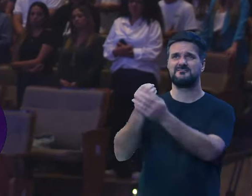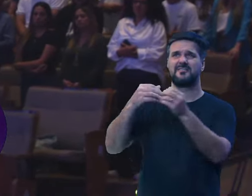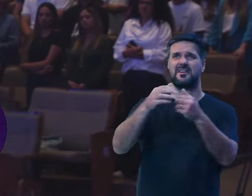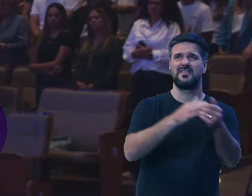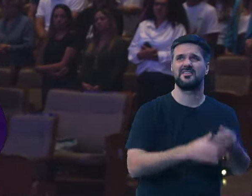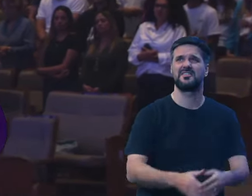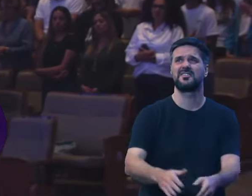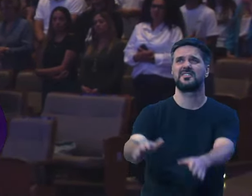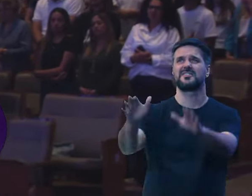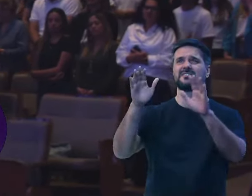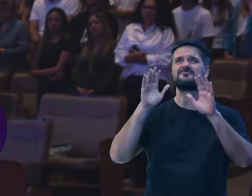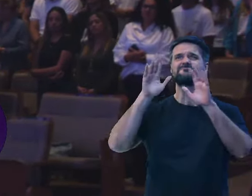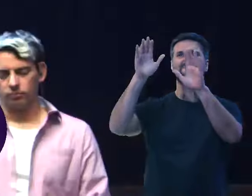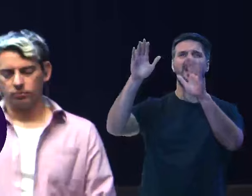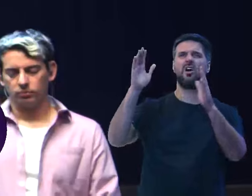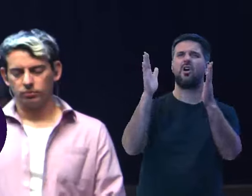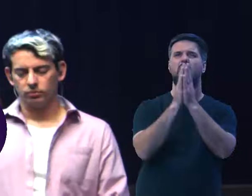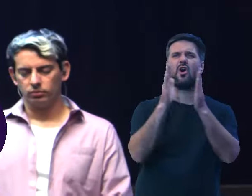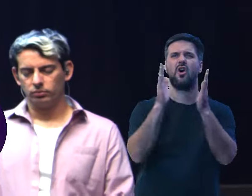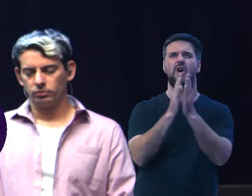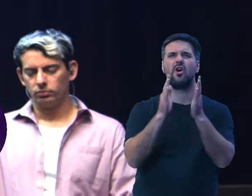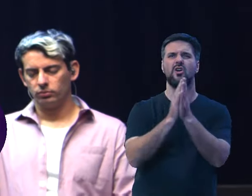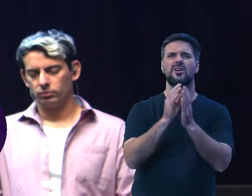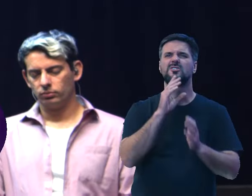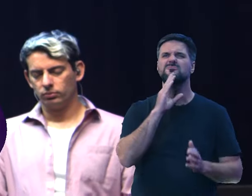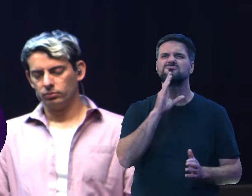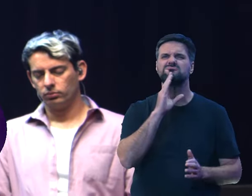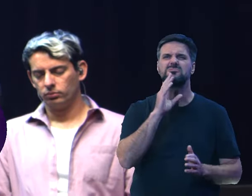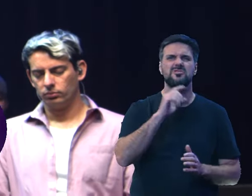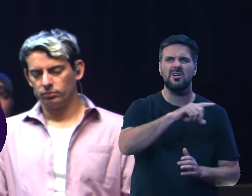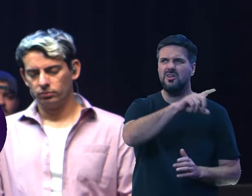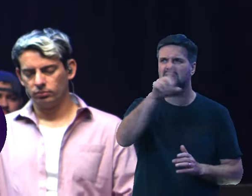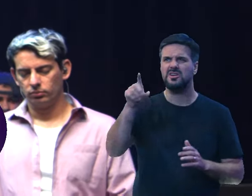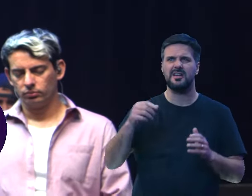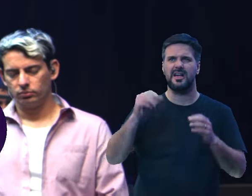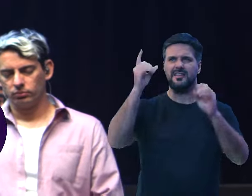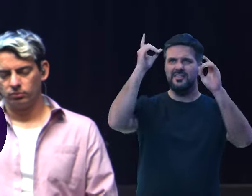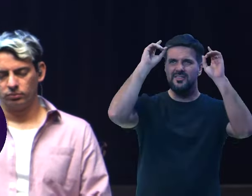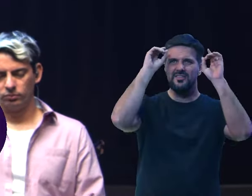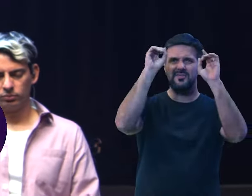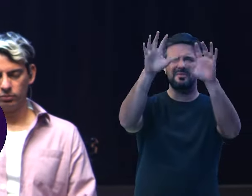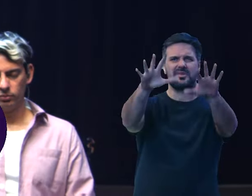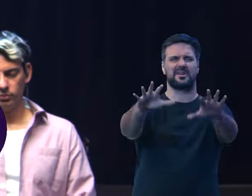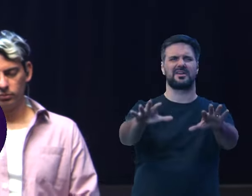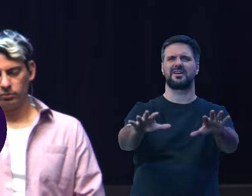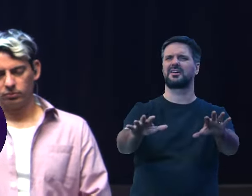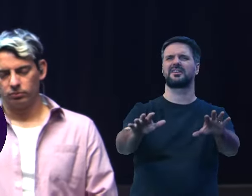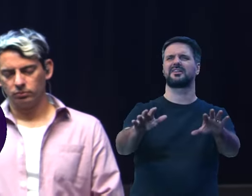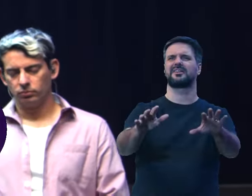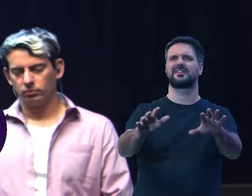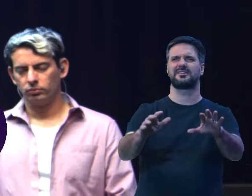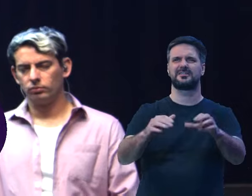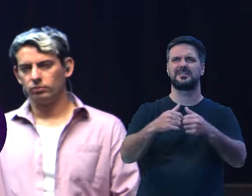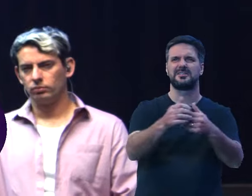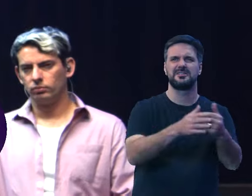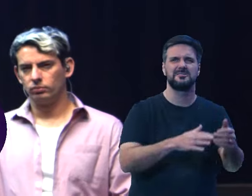bem alto. Nós queremos orar por você, te conhecer e te reconhecer. Deus te abençoe, cara. Levanta a